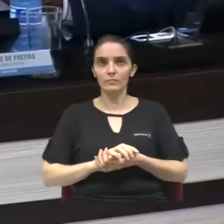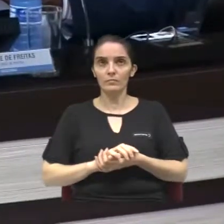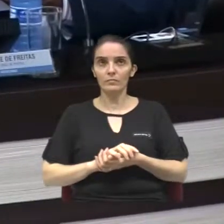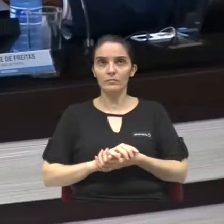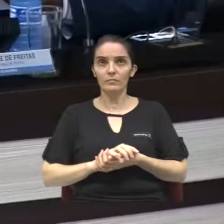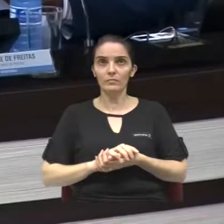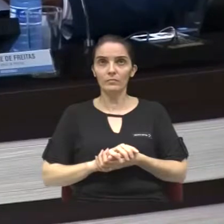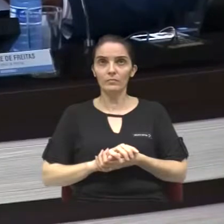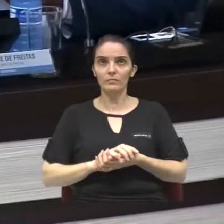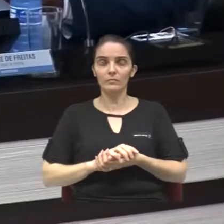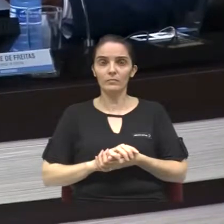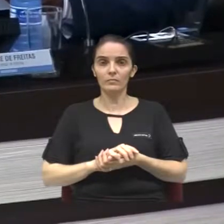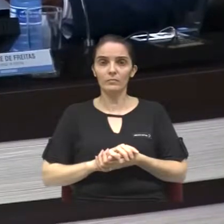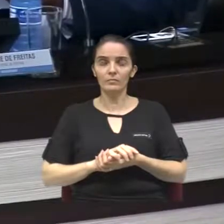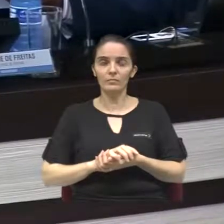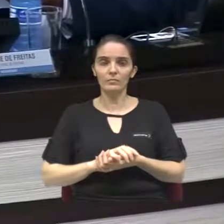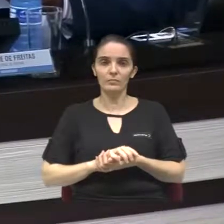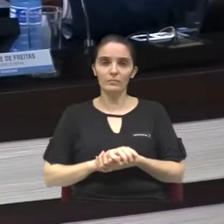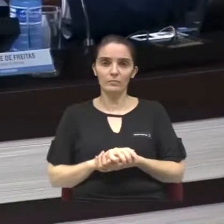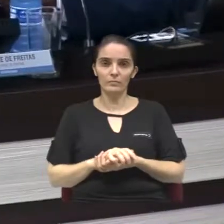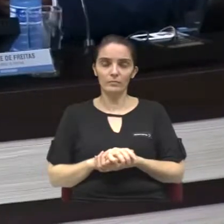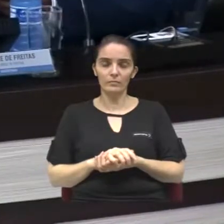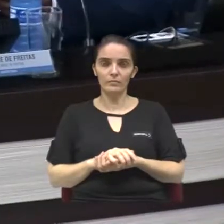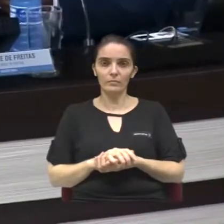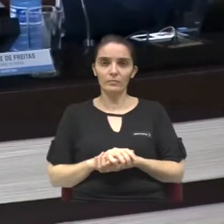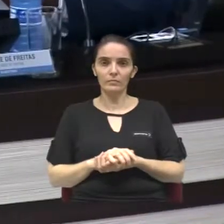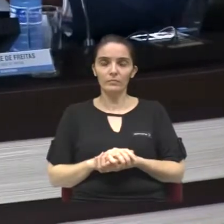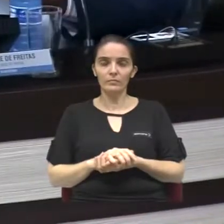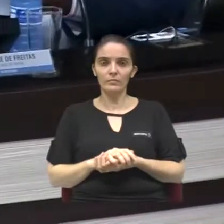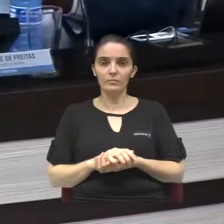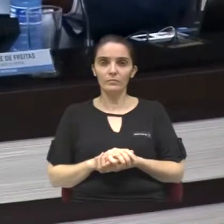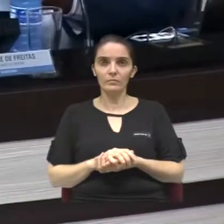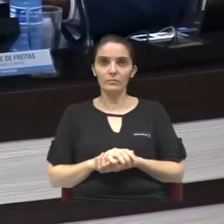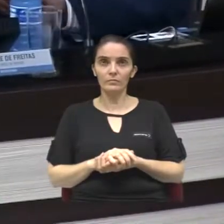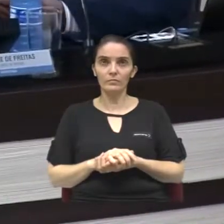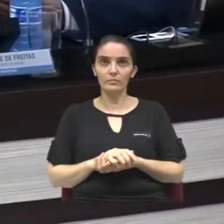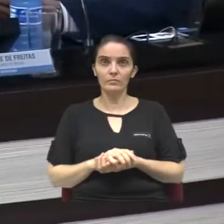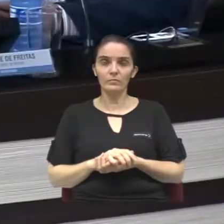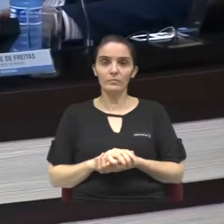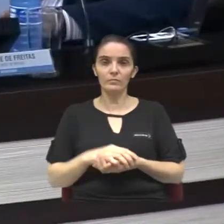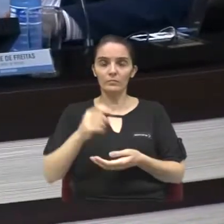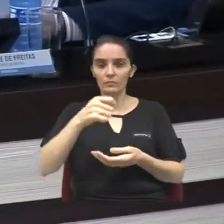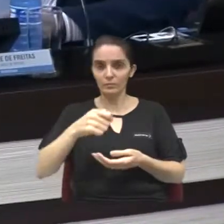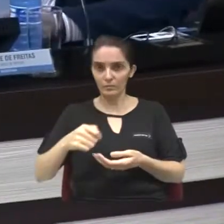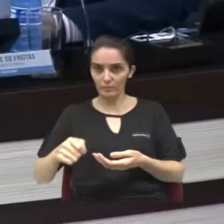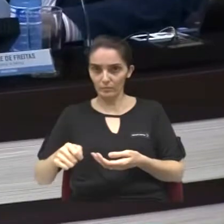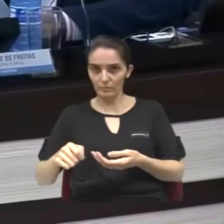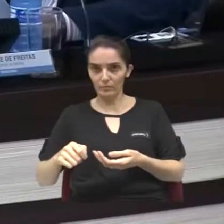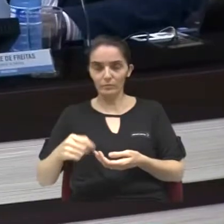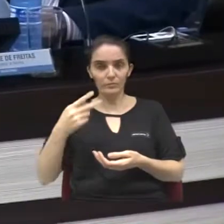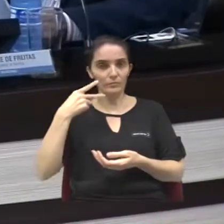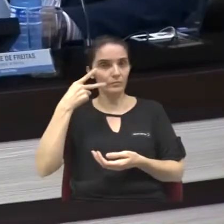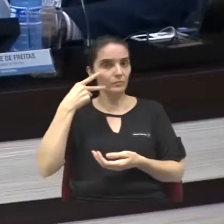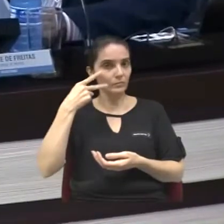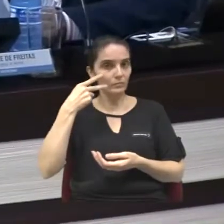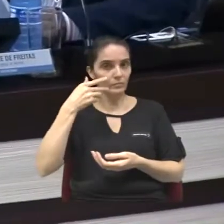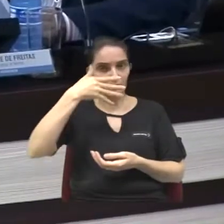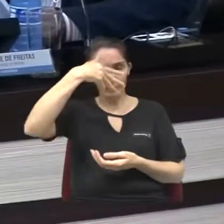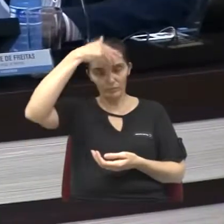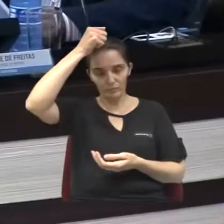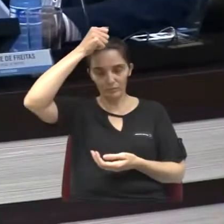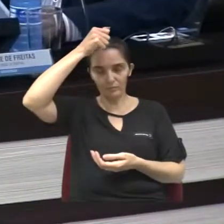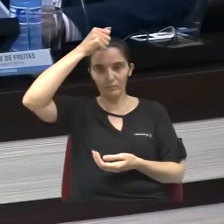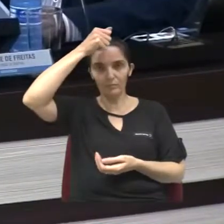6, 7, 8, 9, 10, 11, 12... tem que falar os nomes? Segue assinado pelos seguintes vereadores: Toninho